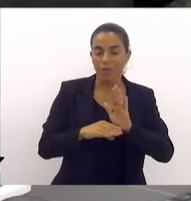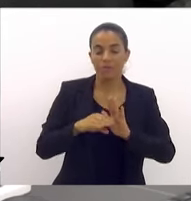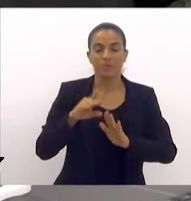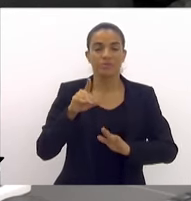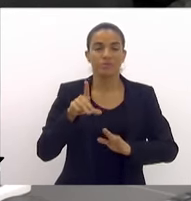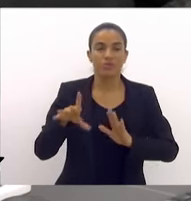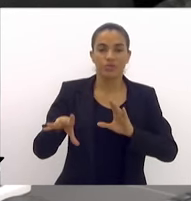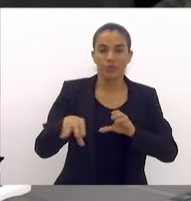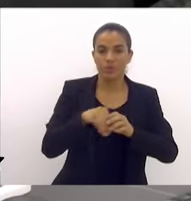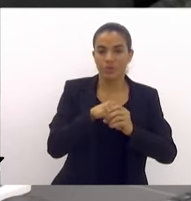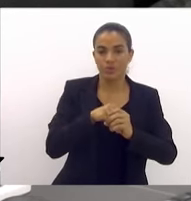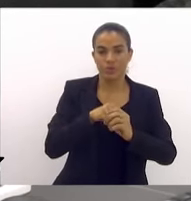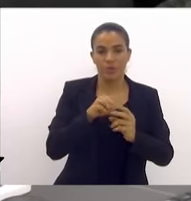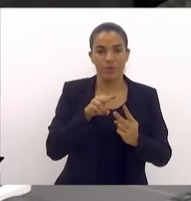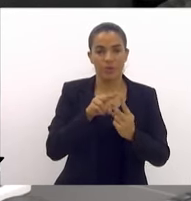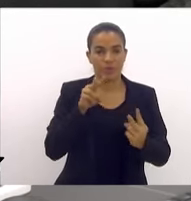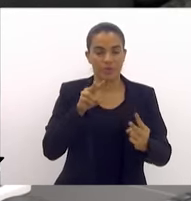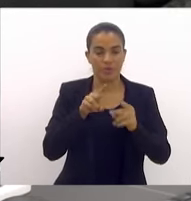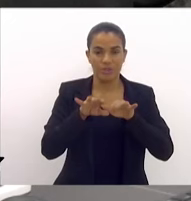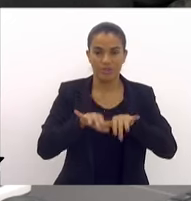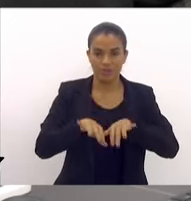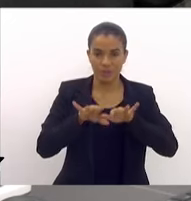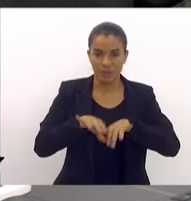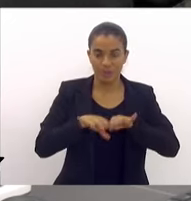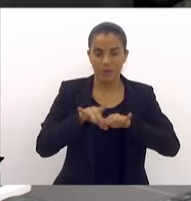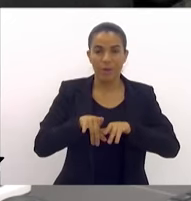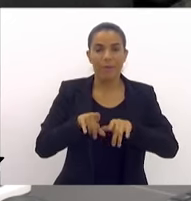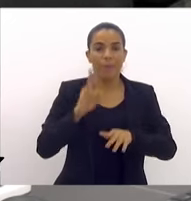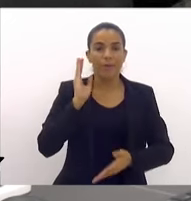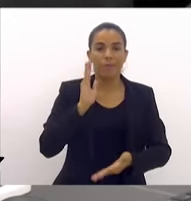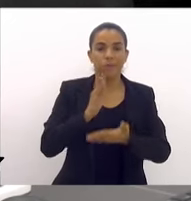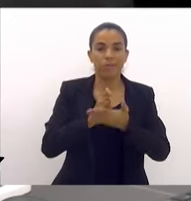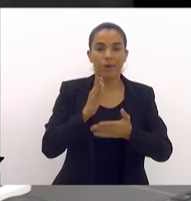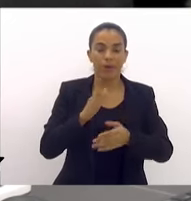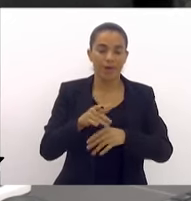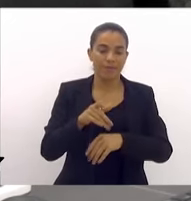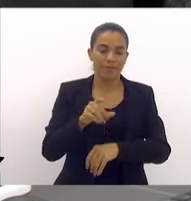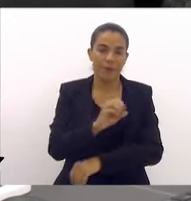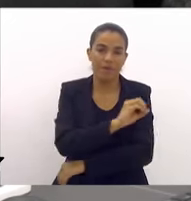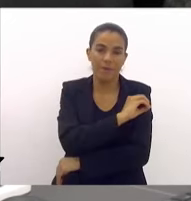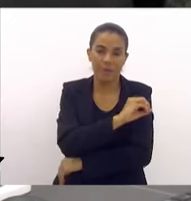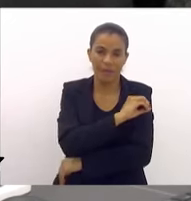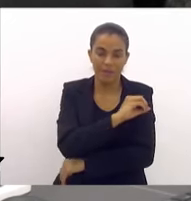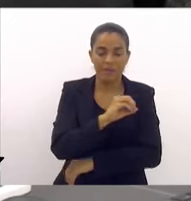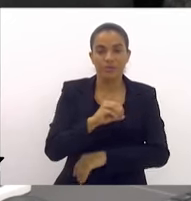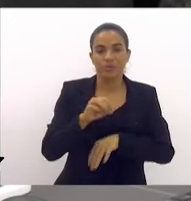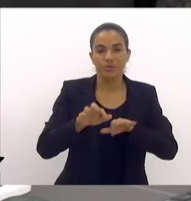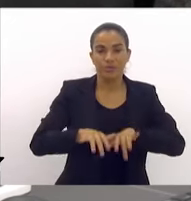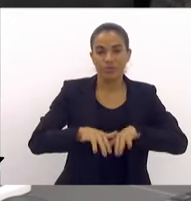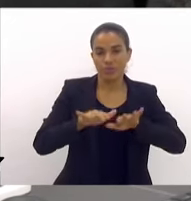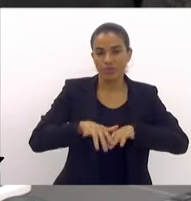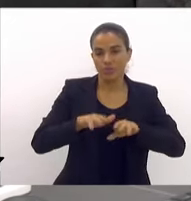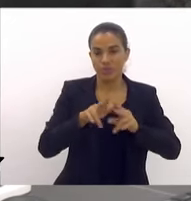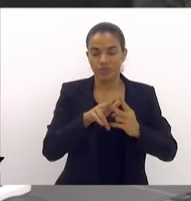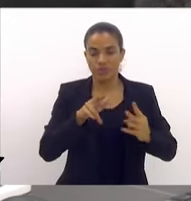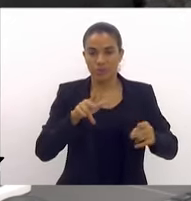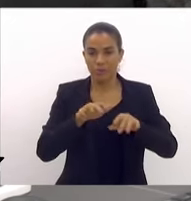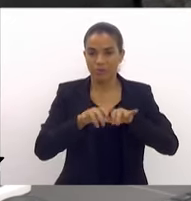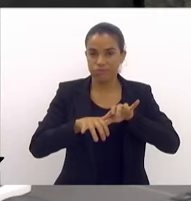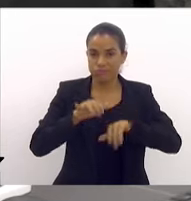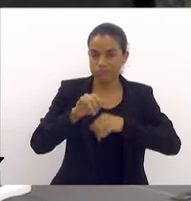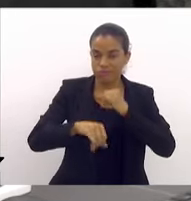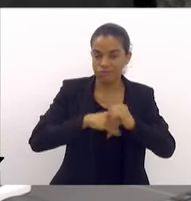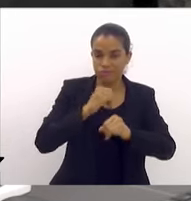e Tecnológica para Erradicação do Analfabetismo Digital em Áreas Rurais no âmbito do Estado do Rio de Janeiro. O